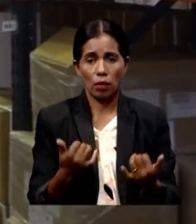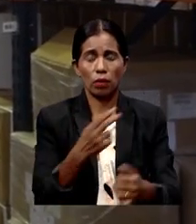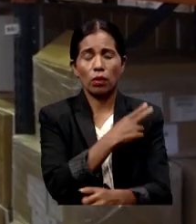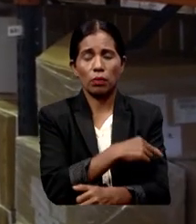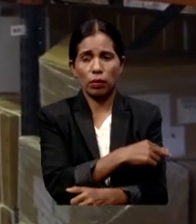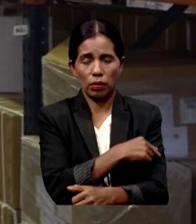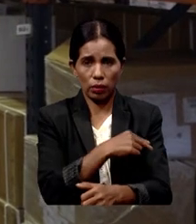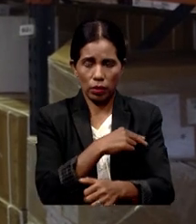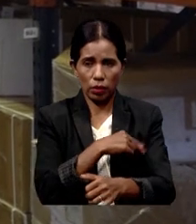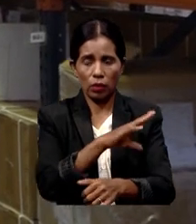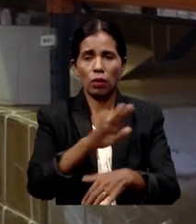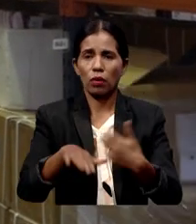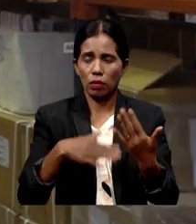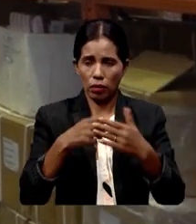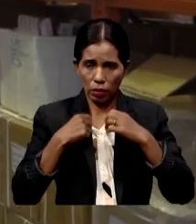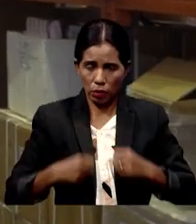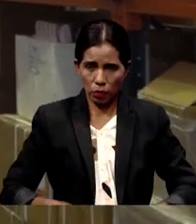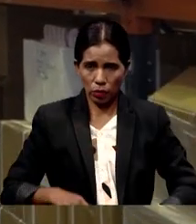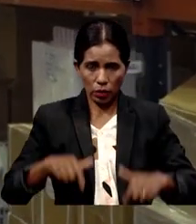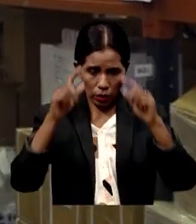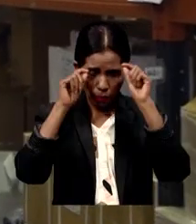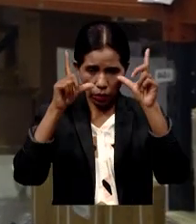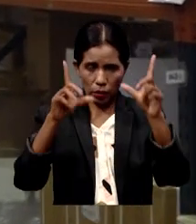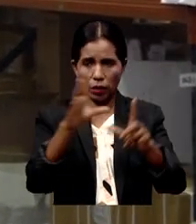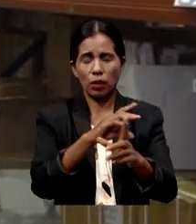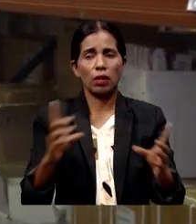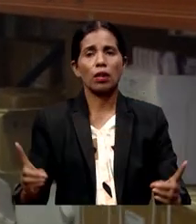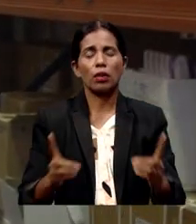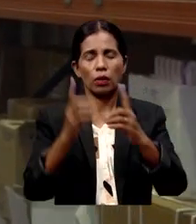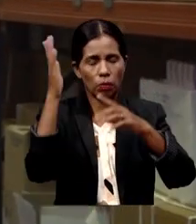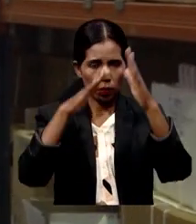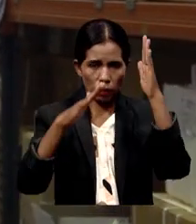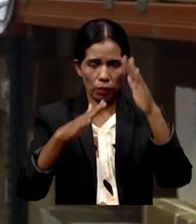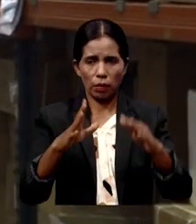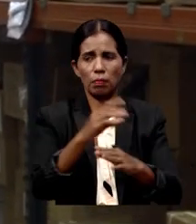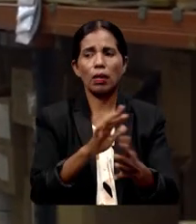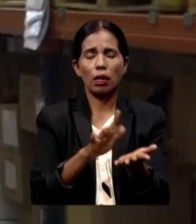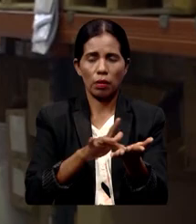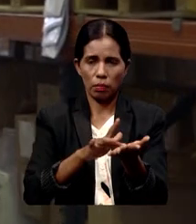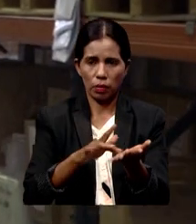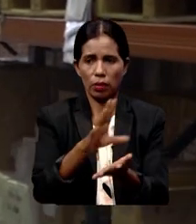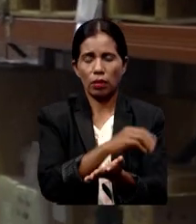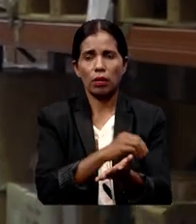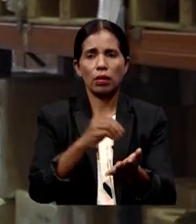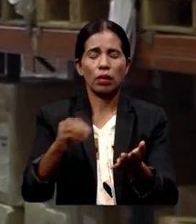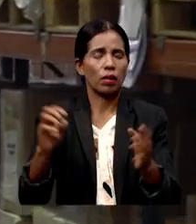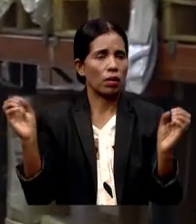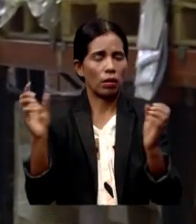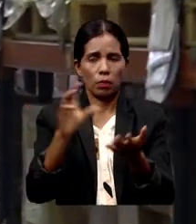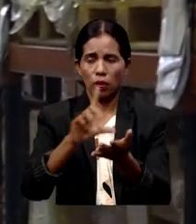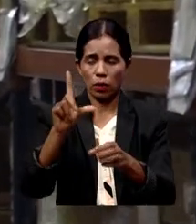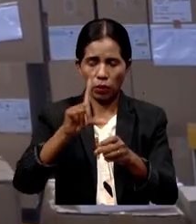Nacional Centro no Posto de Saúde Sira e Território Nacional enfrenta problema estoque alto em Moruc no recente laboratório Laíha.